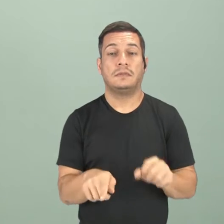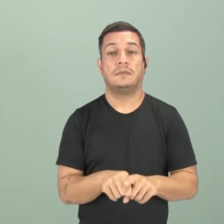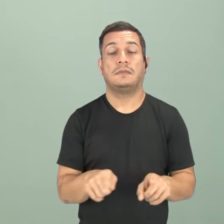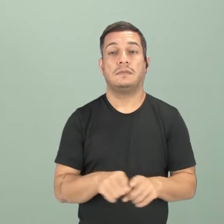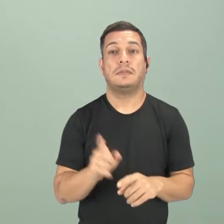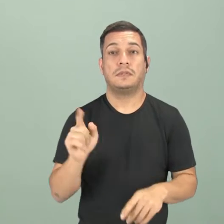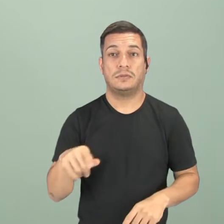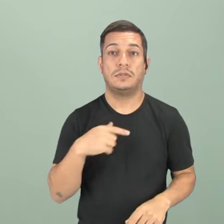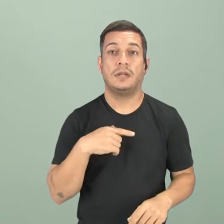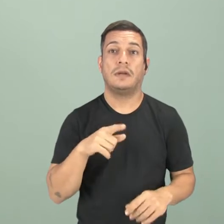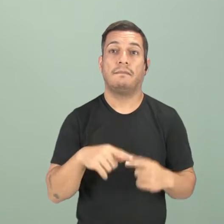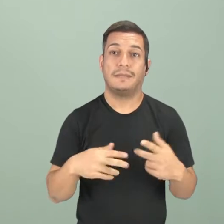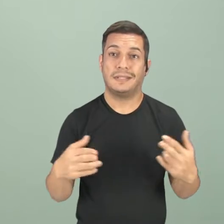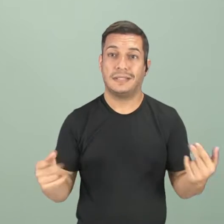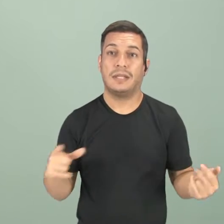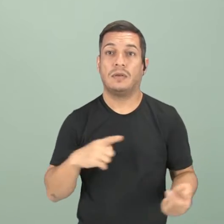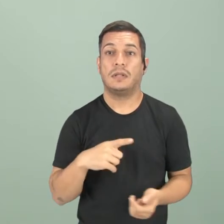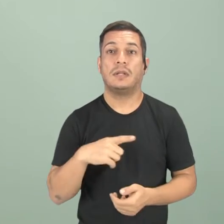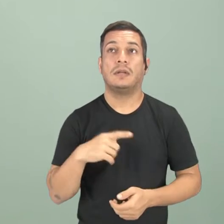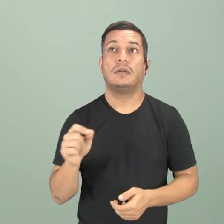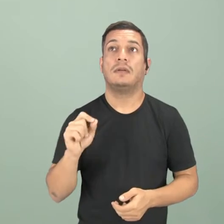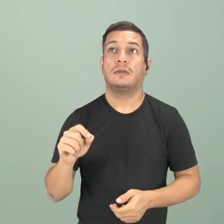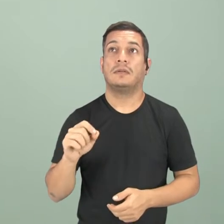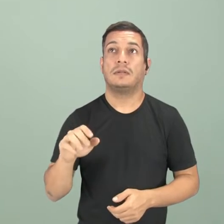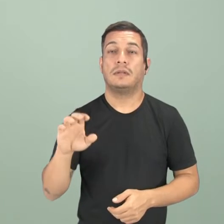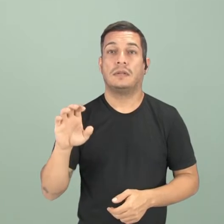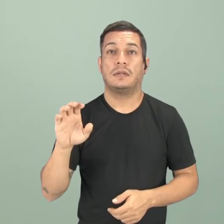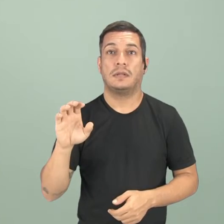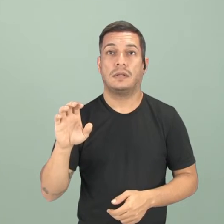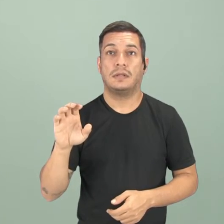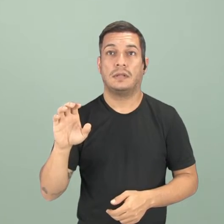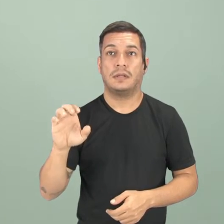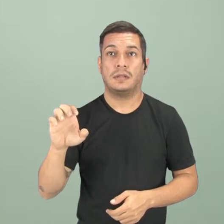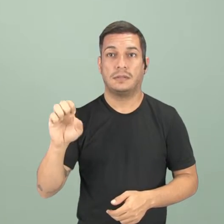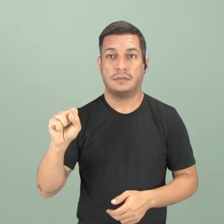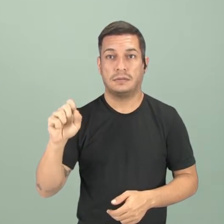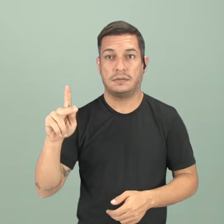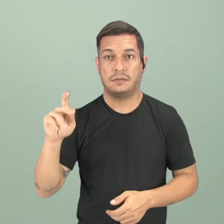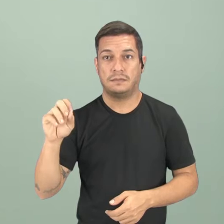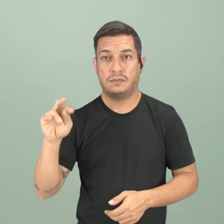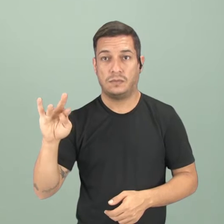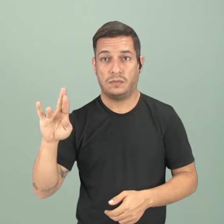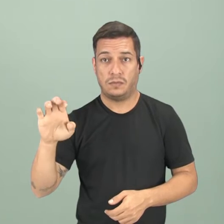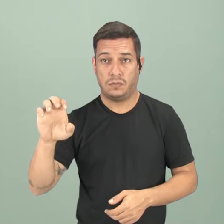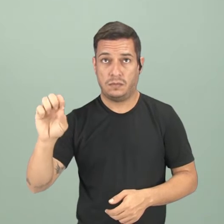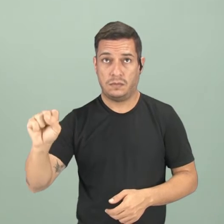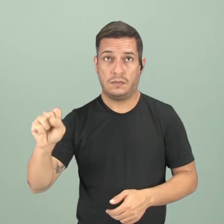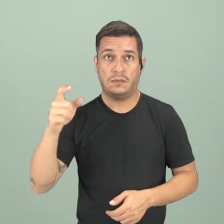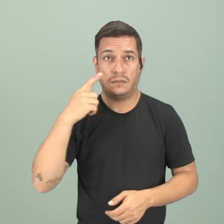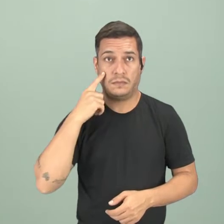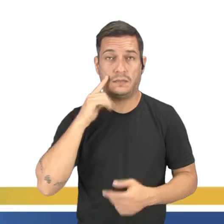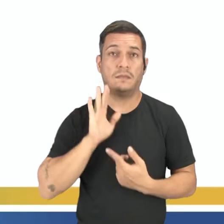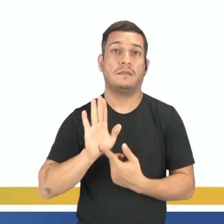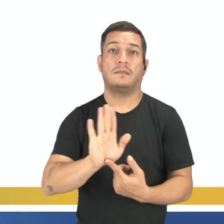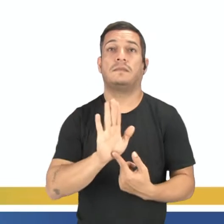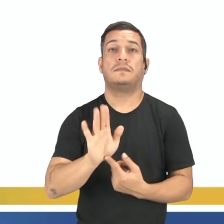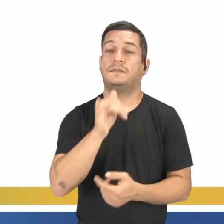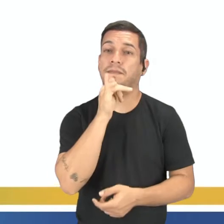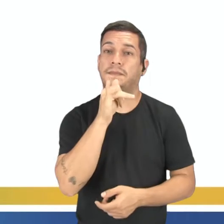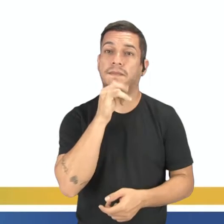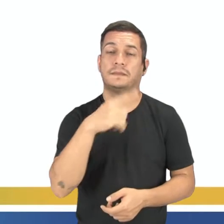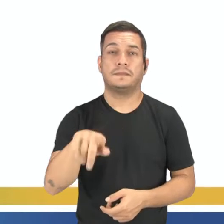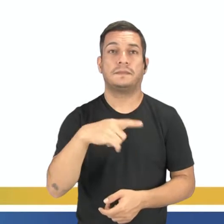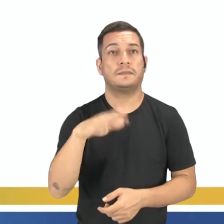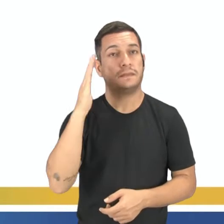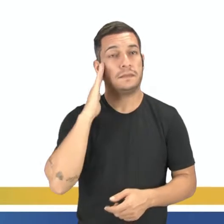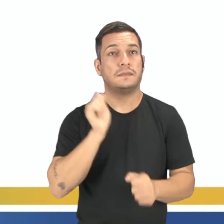também já é produto, já existem os ex-esportes, tá bom? Bom, eu trouxe alguns exemplos para vocês aqui, para